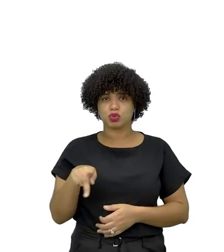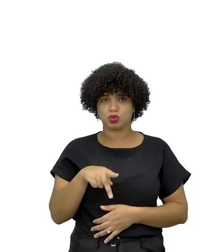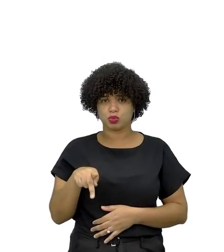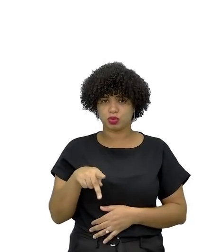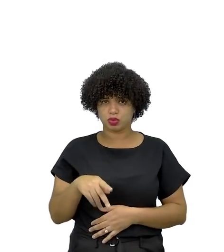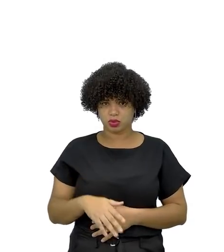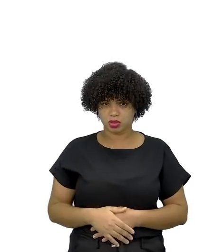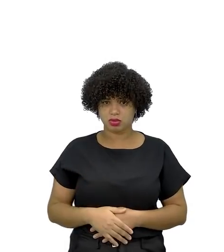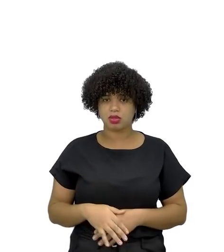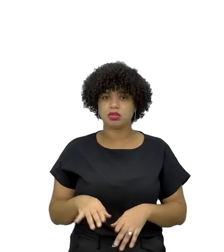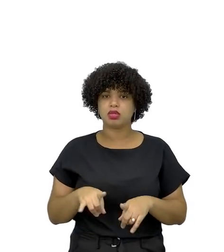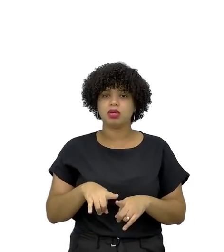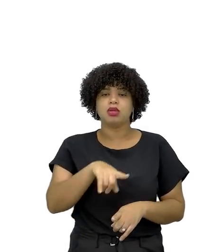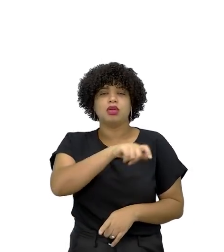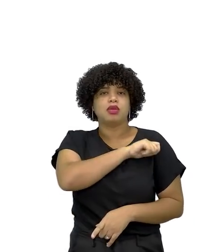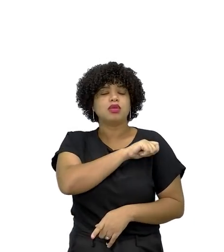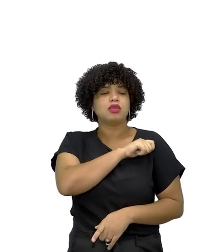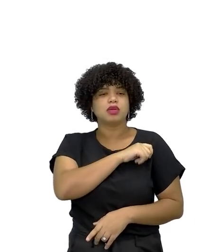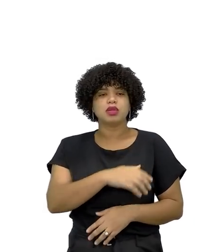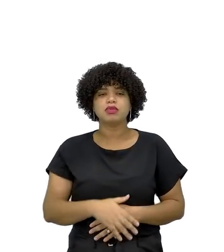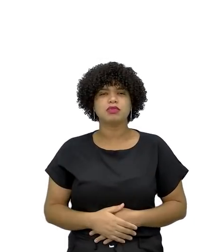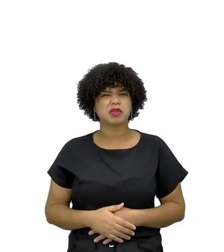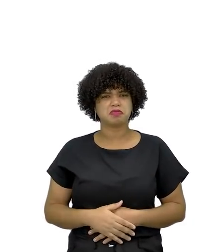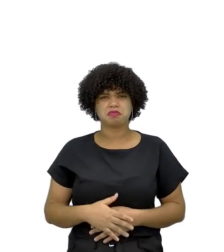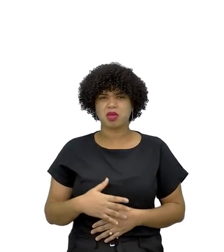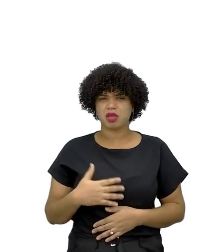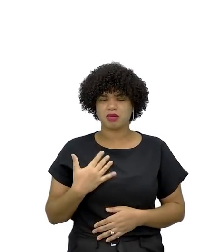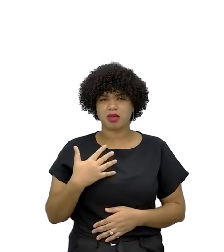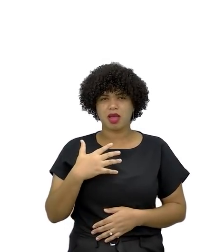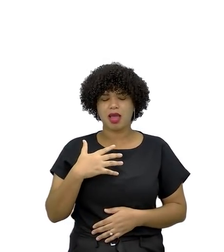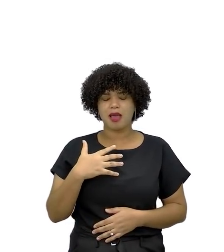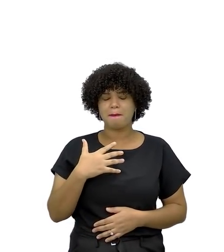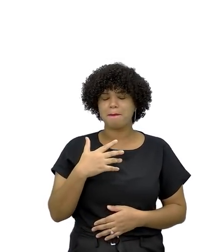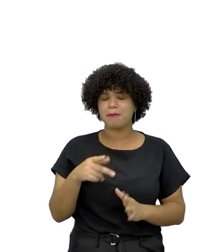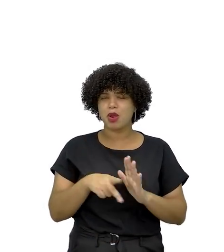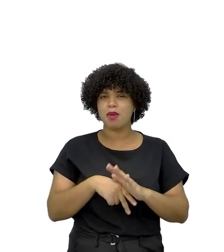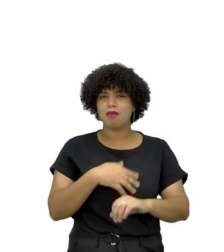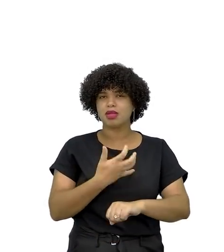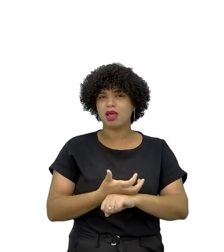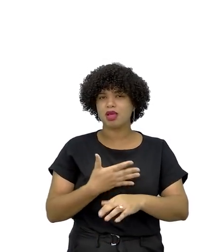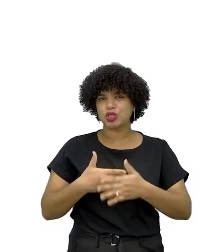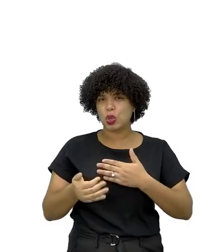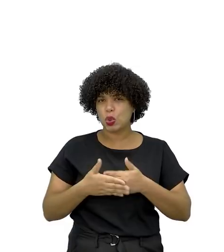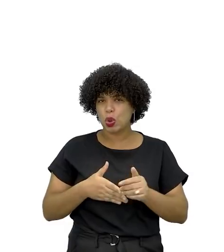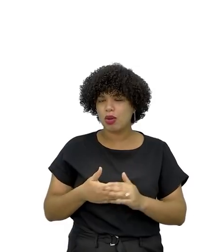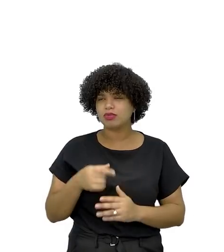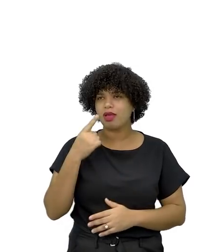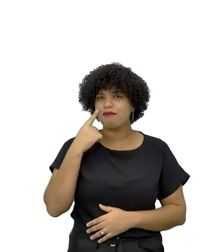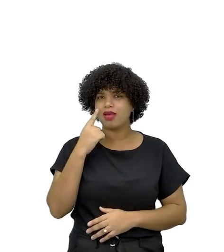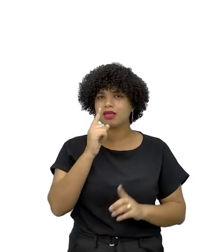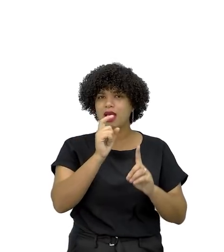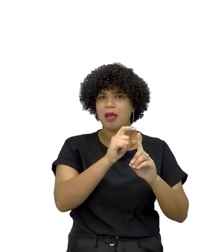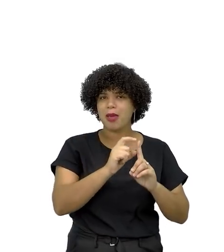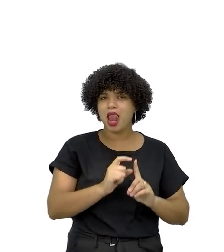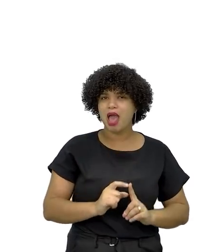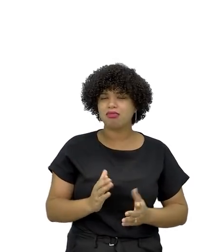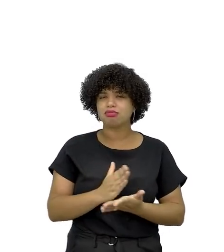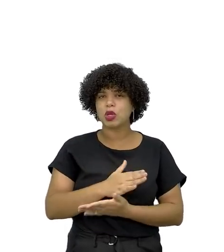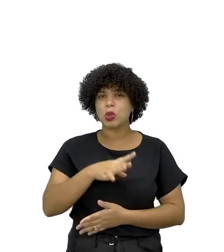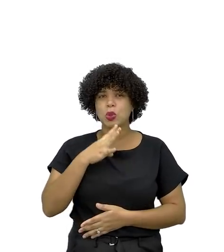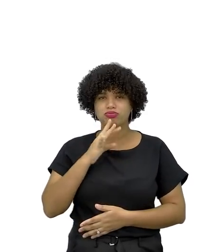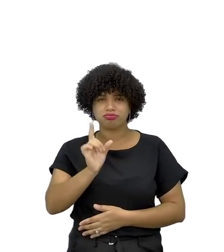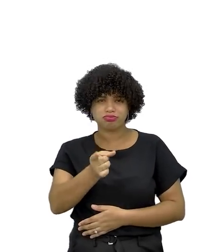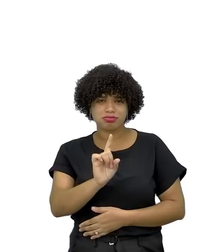os alunos, isso é bem bacana, em qualquer disciplina, eles destaquem as palavras que eles não conhecem dentro das atividades, que